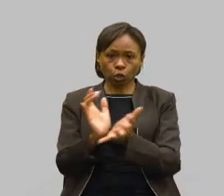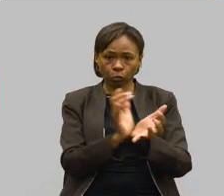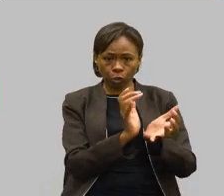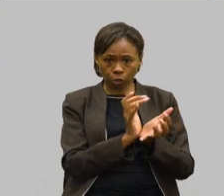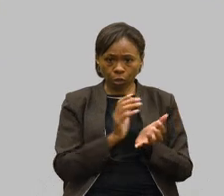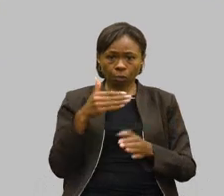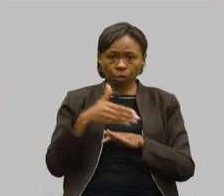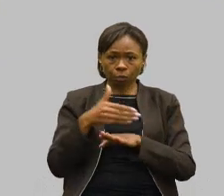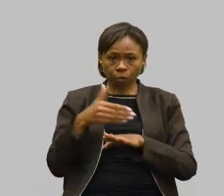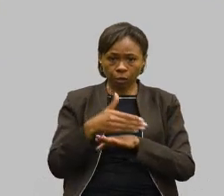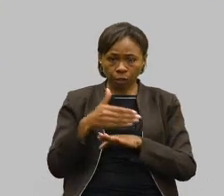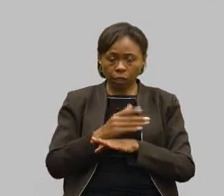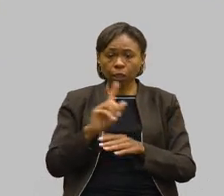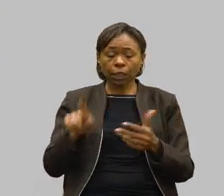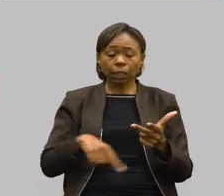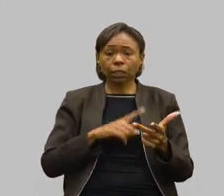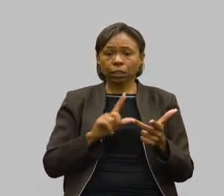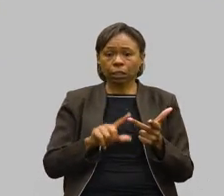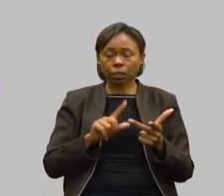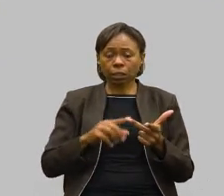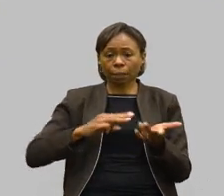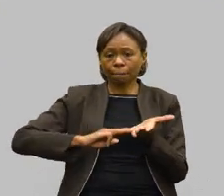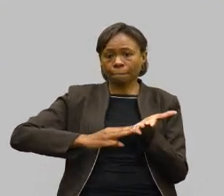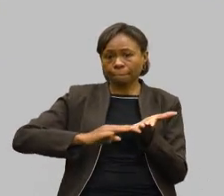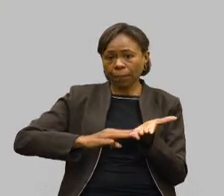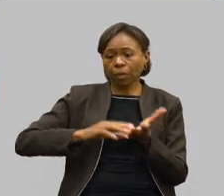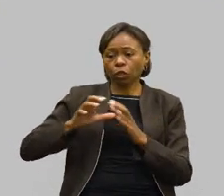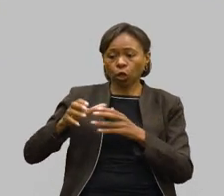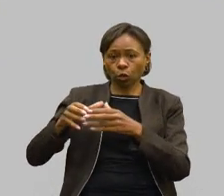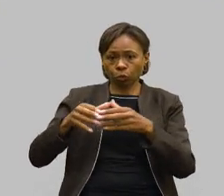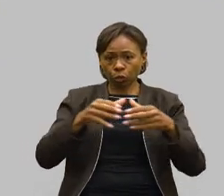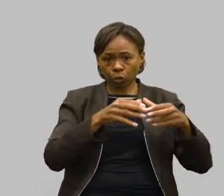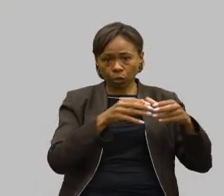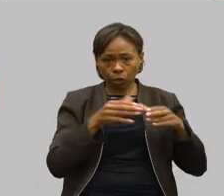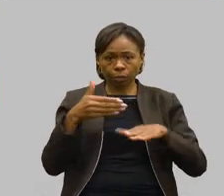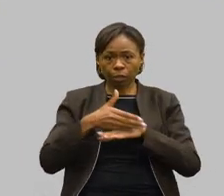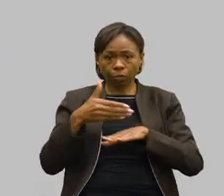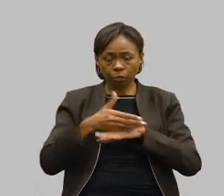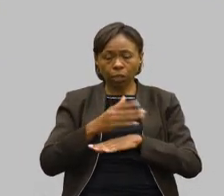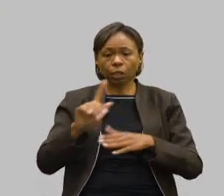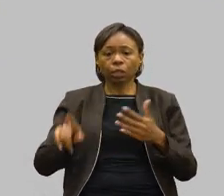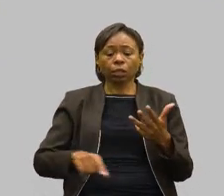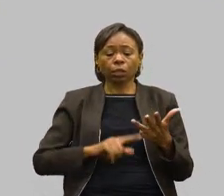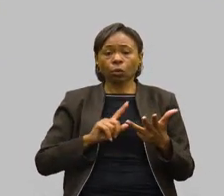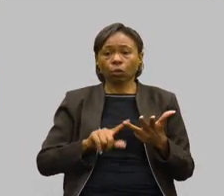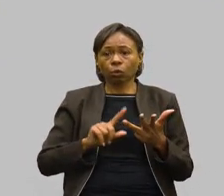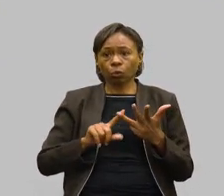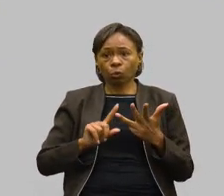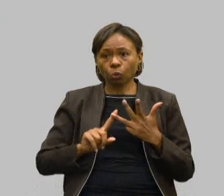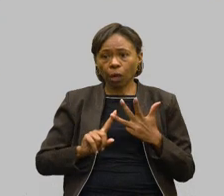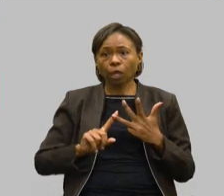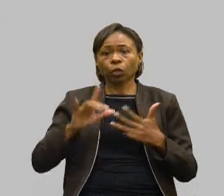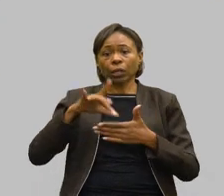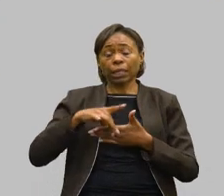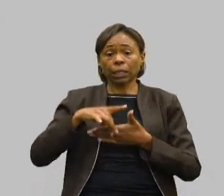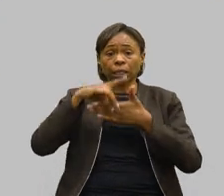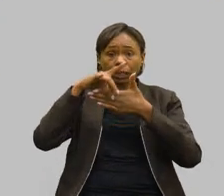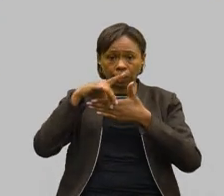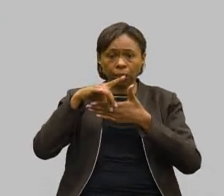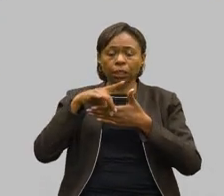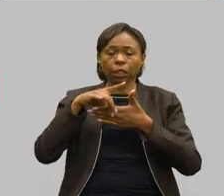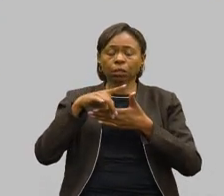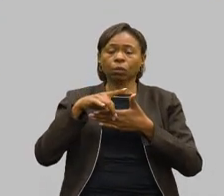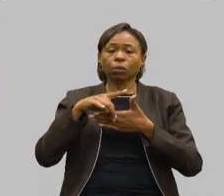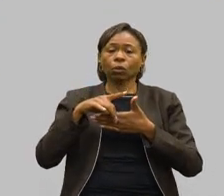de inscrição. Terceiro, membros das comissões participantes por ordem de inscrição. Quarto, líderes por ordem de inscrição.